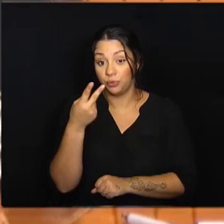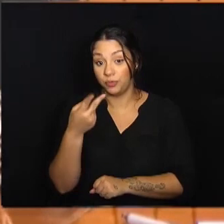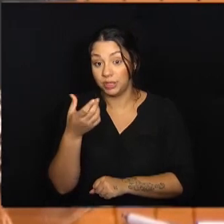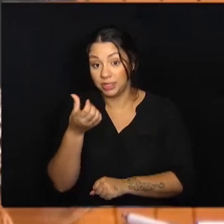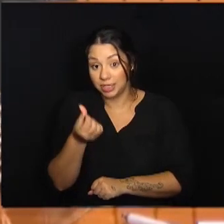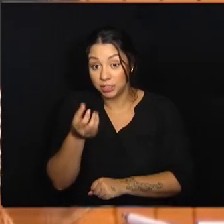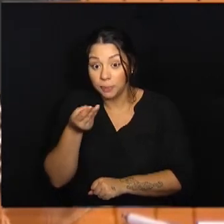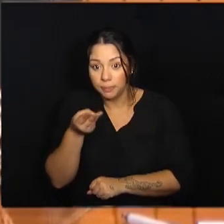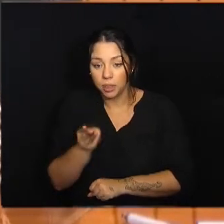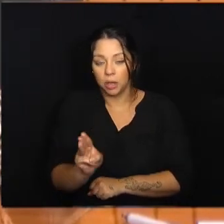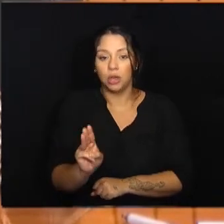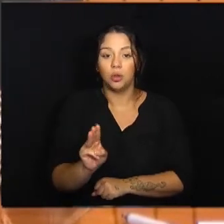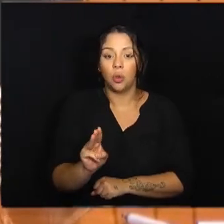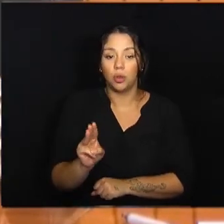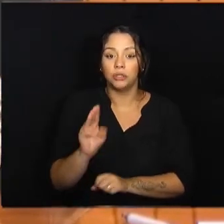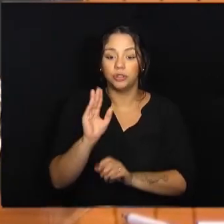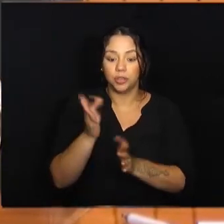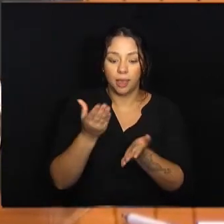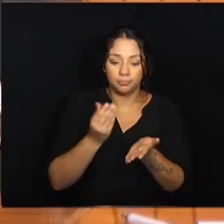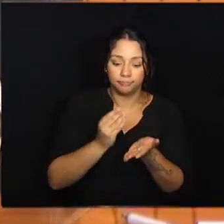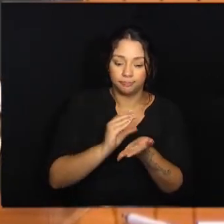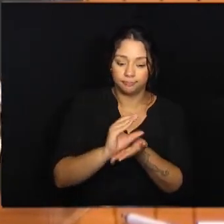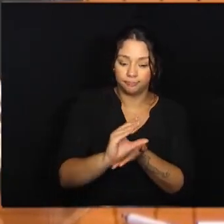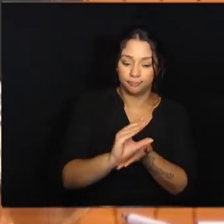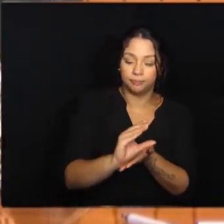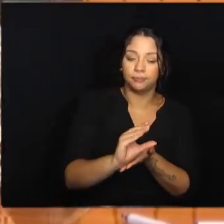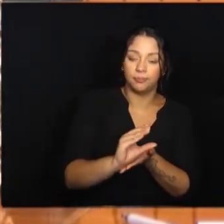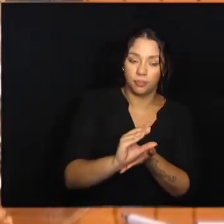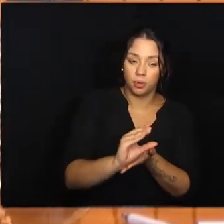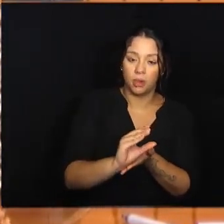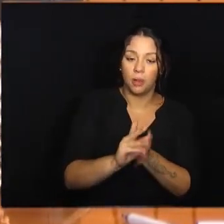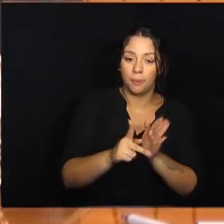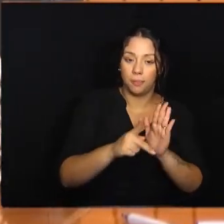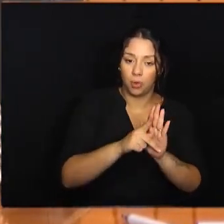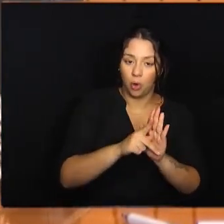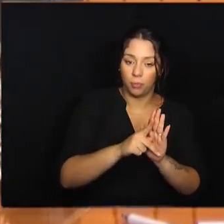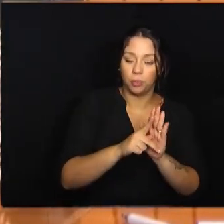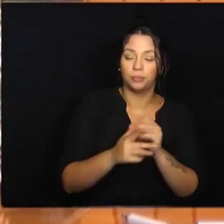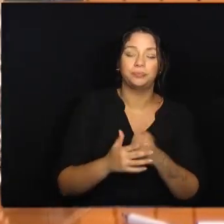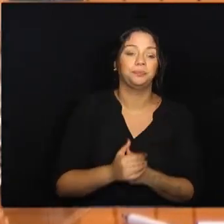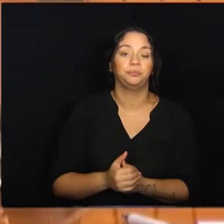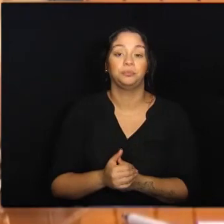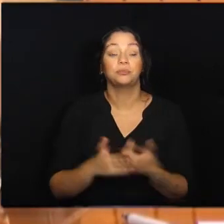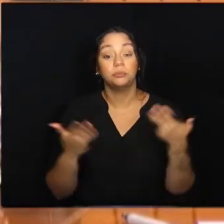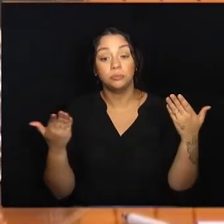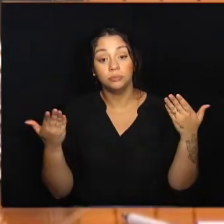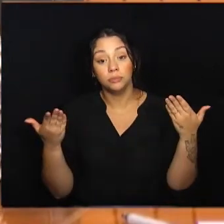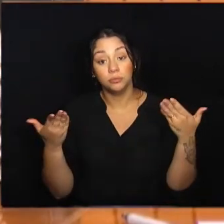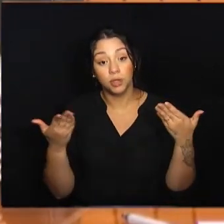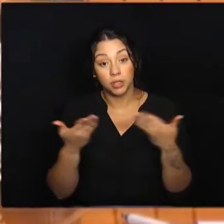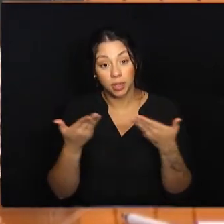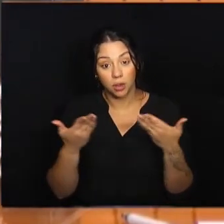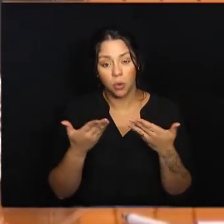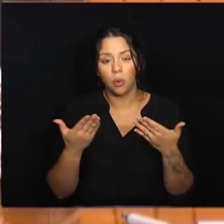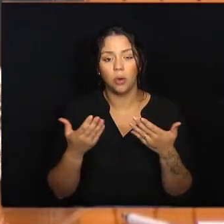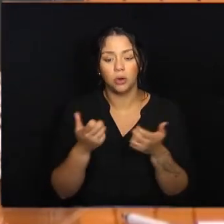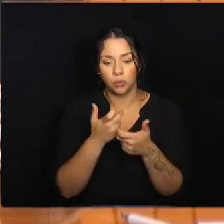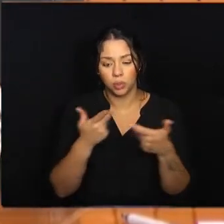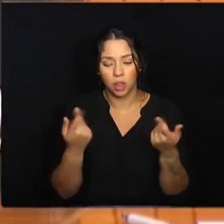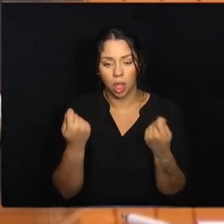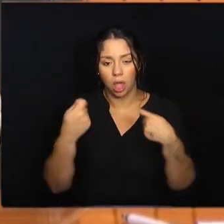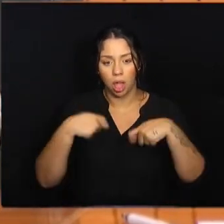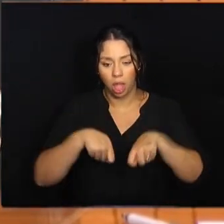3.126.000 depositados na conta do FIC. E agora nós fizemos a fase de saneamento e habilitação